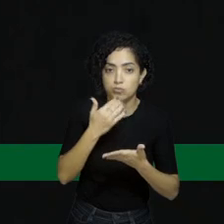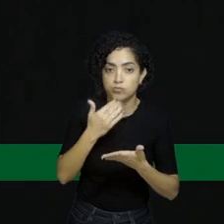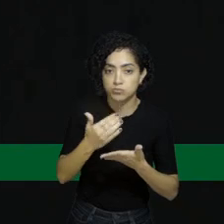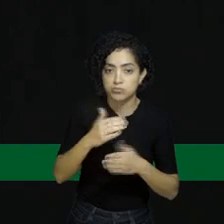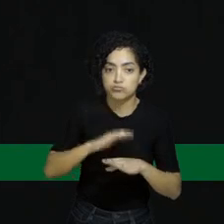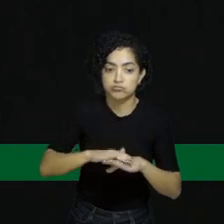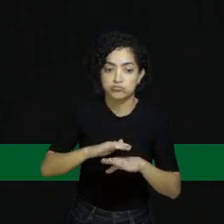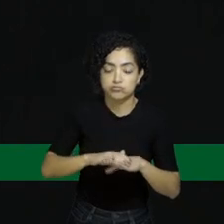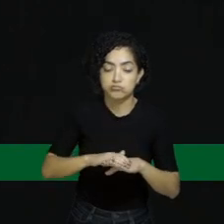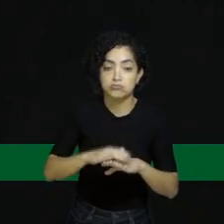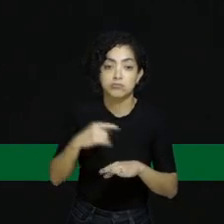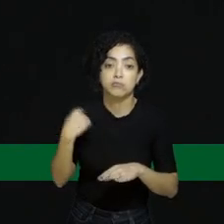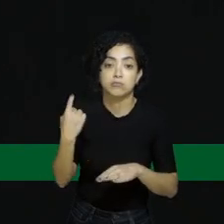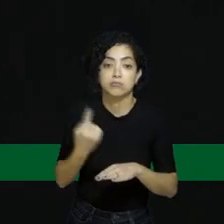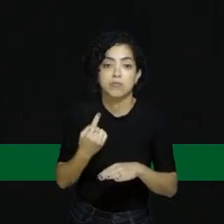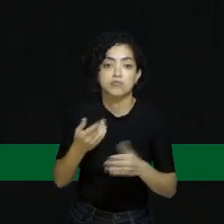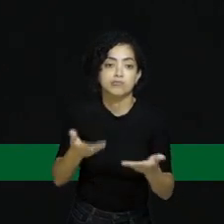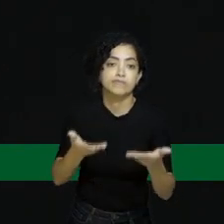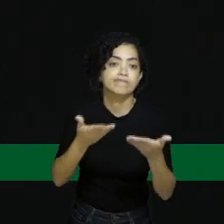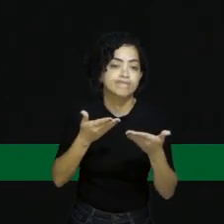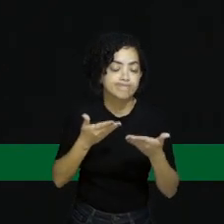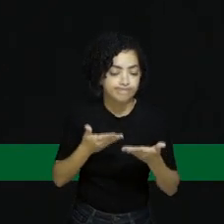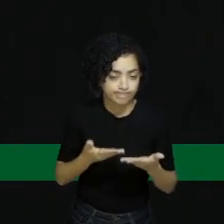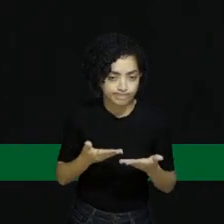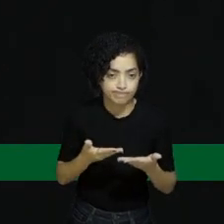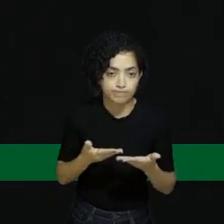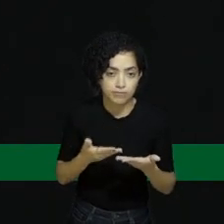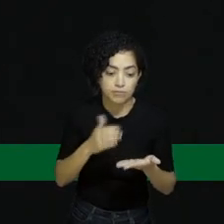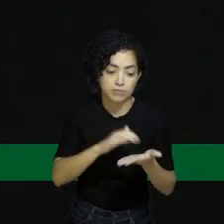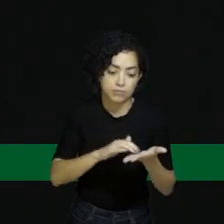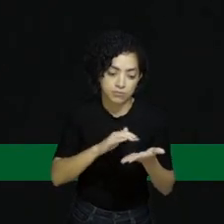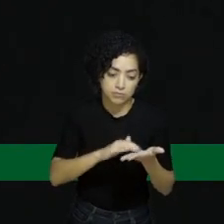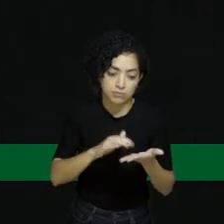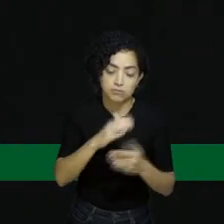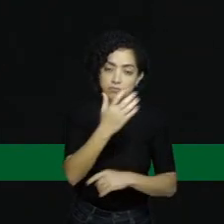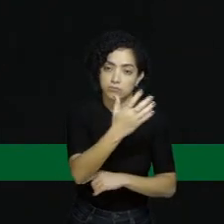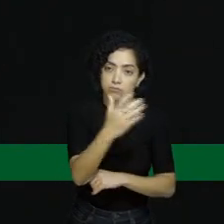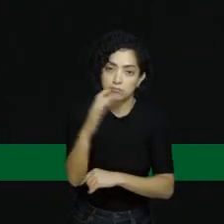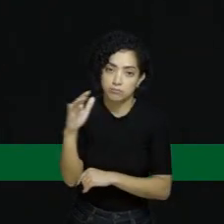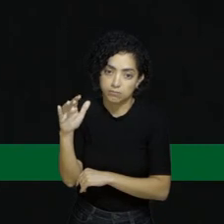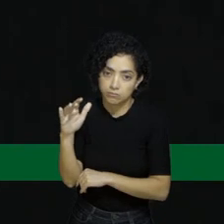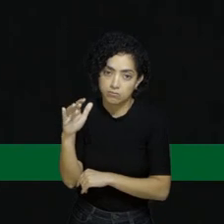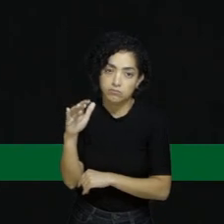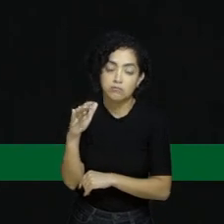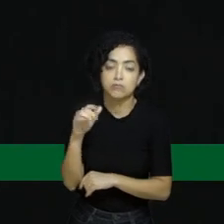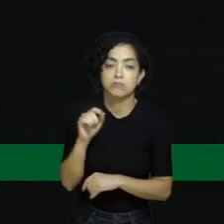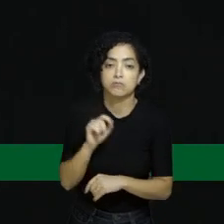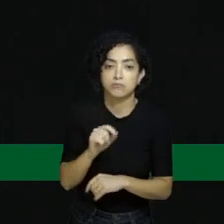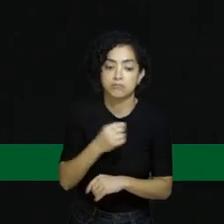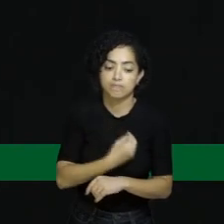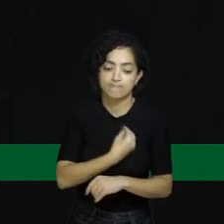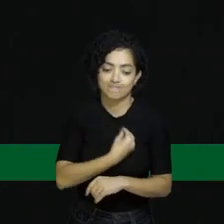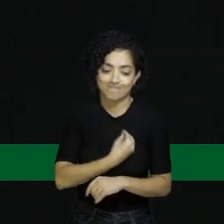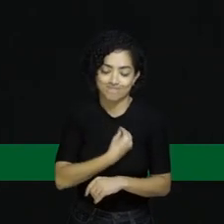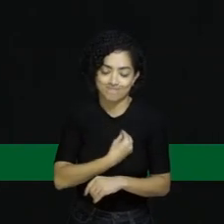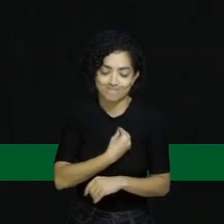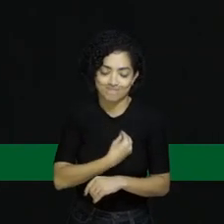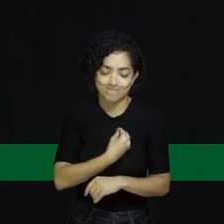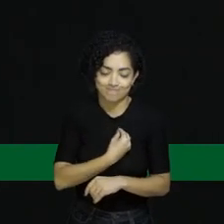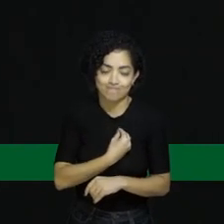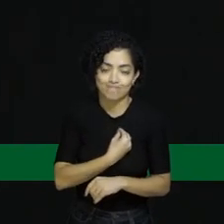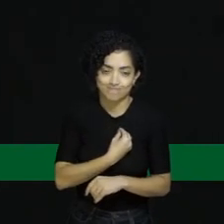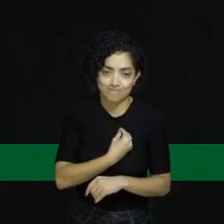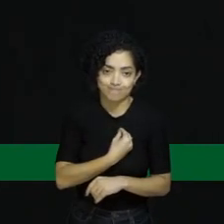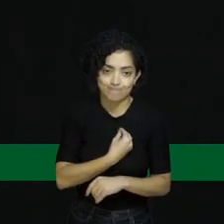fazendo um convite para que a Secretaria de Meio Ambiente esteja presente na data em que